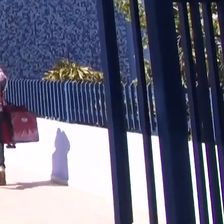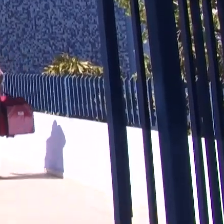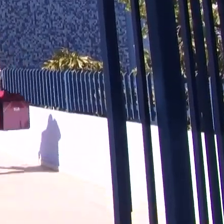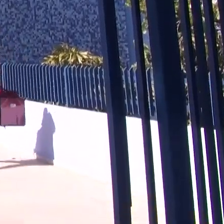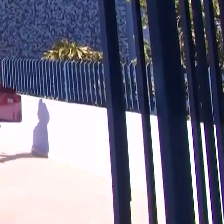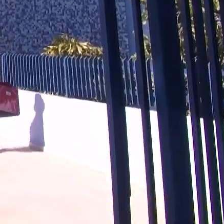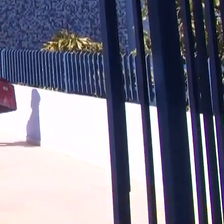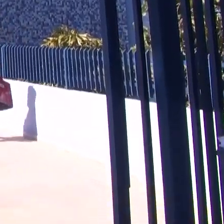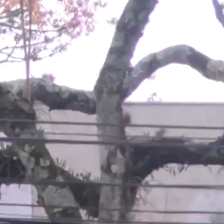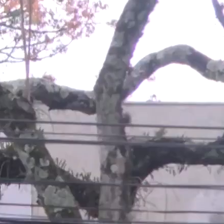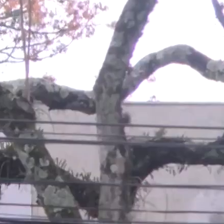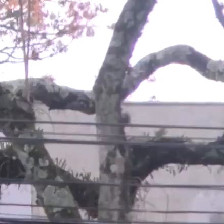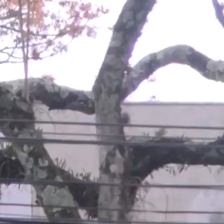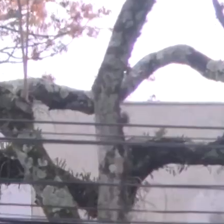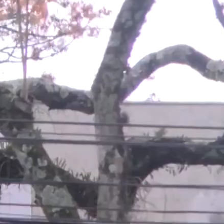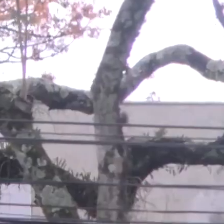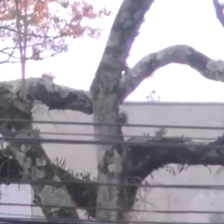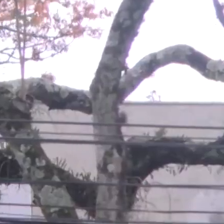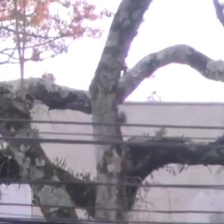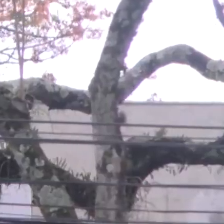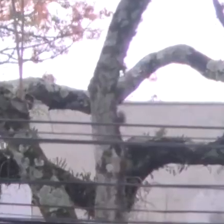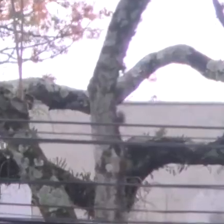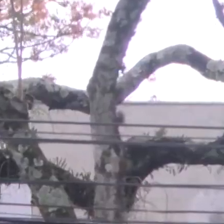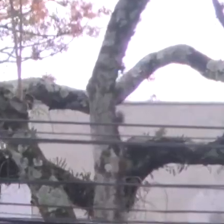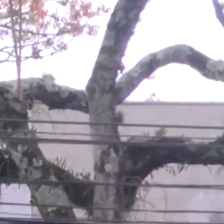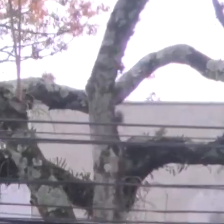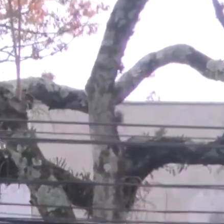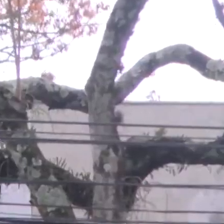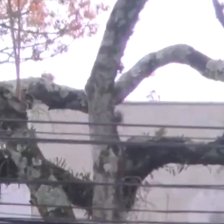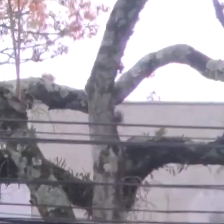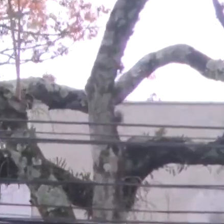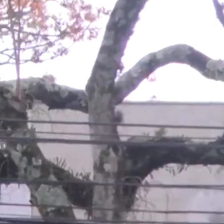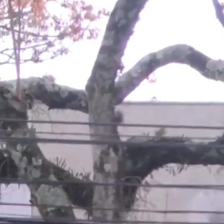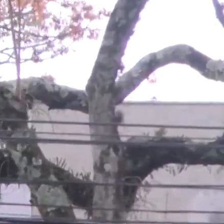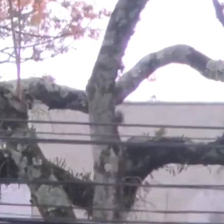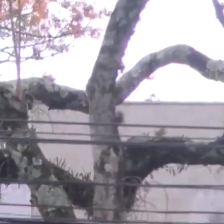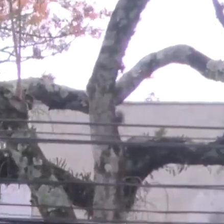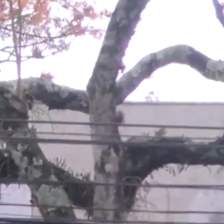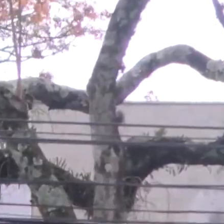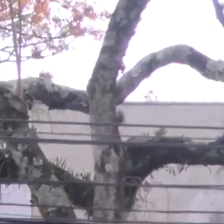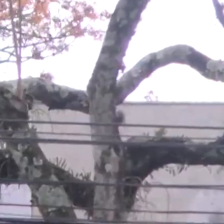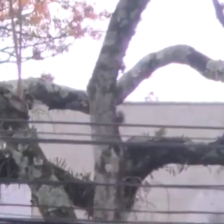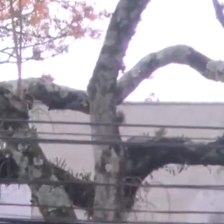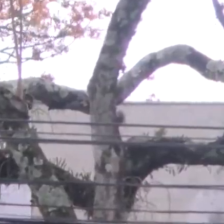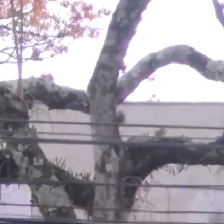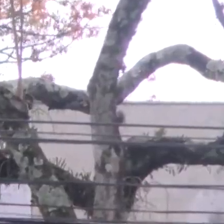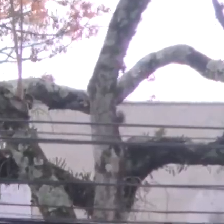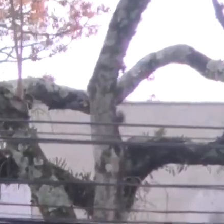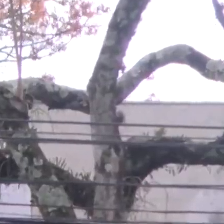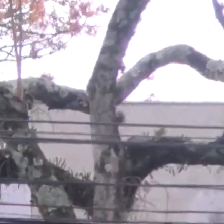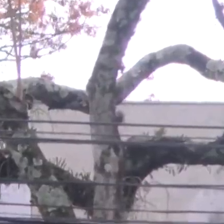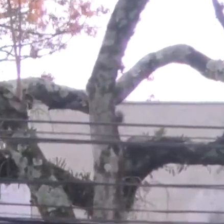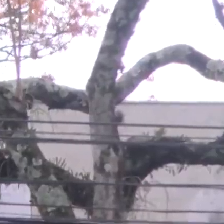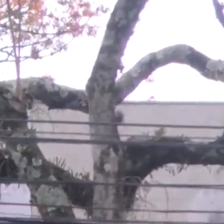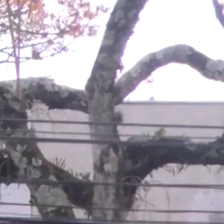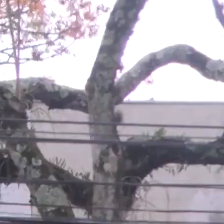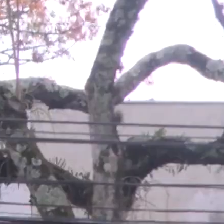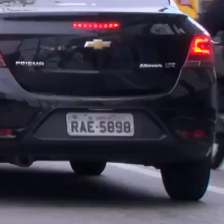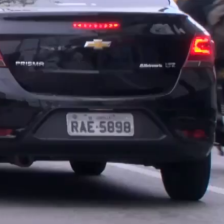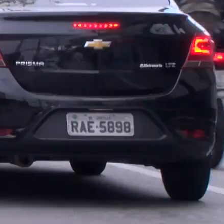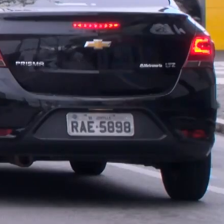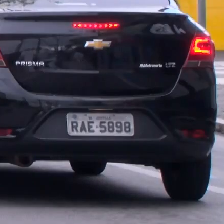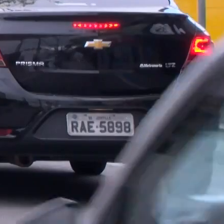que a Prefeitura instale semáforos anti-apagão nas principais avenidas e locais de grande fluxo de veículos da cidade.